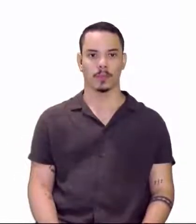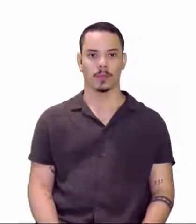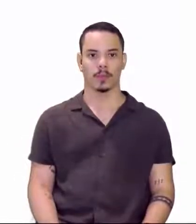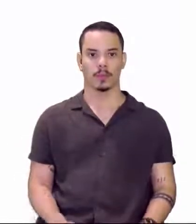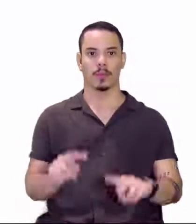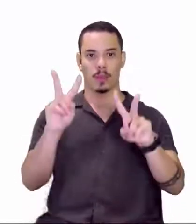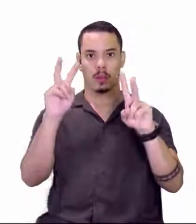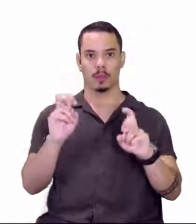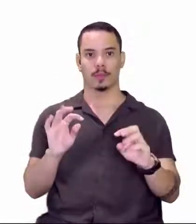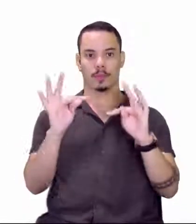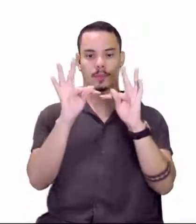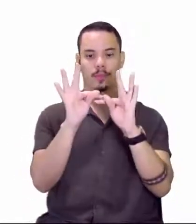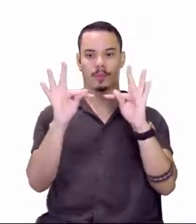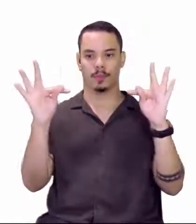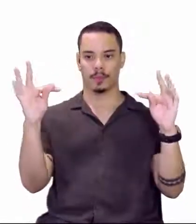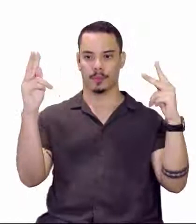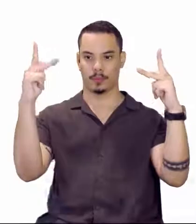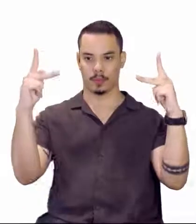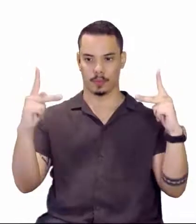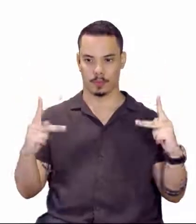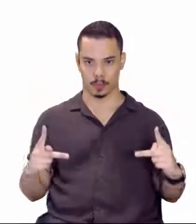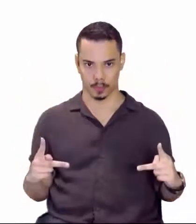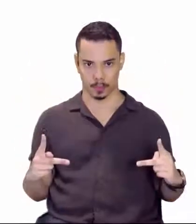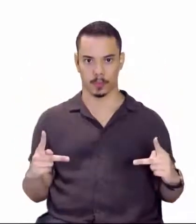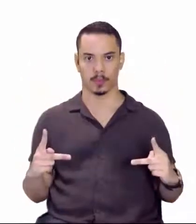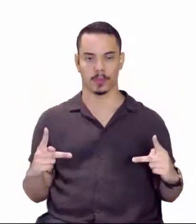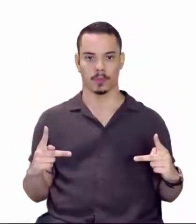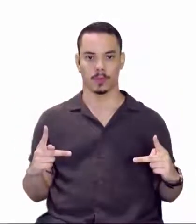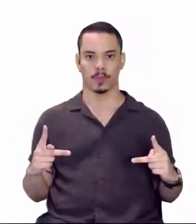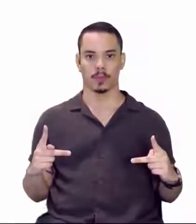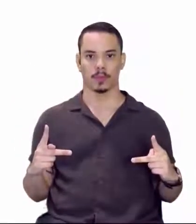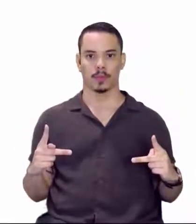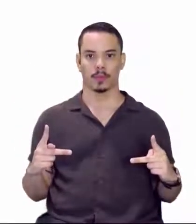Sobre a tabela periódica,